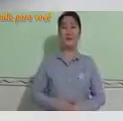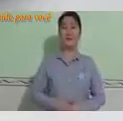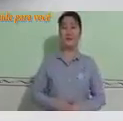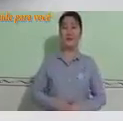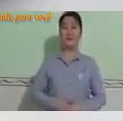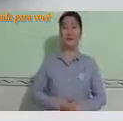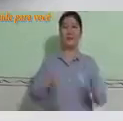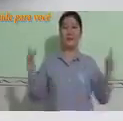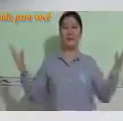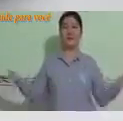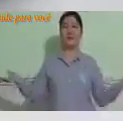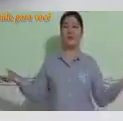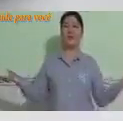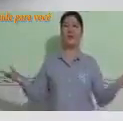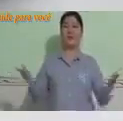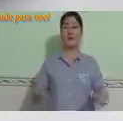vírgula,